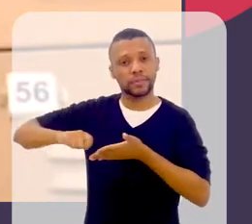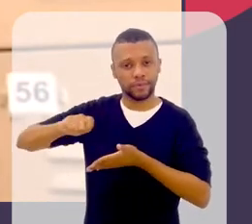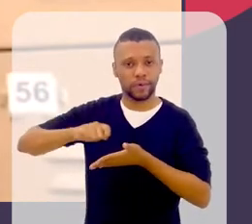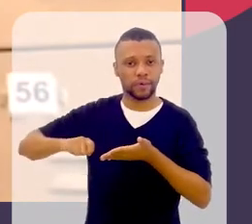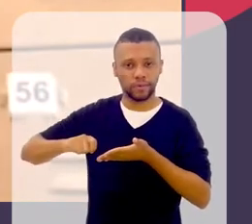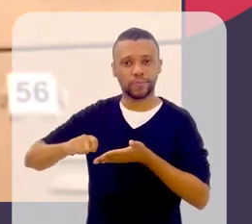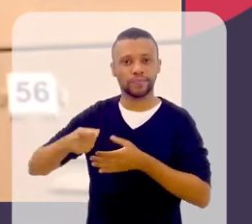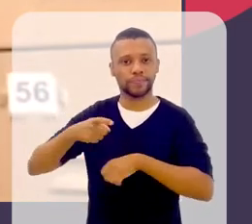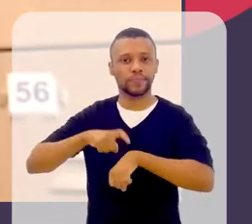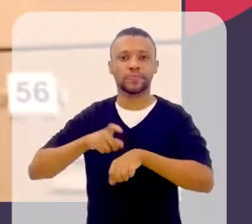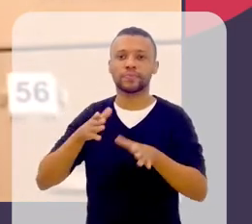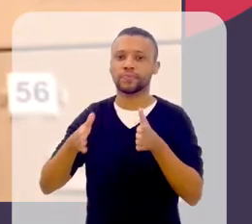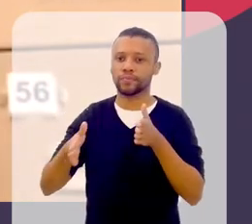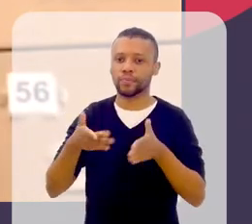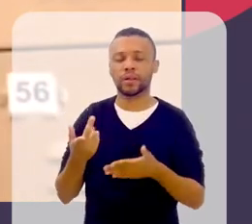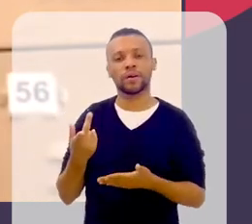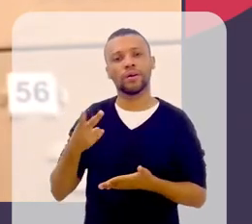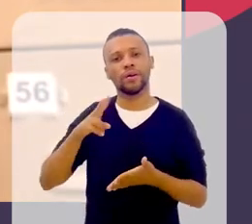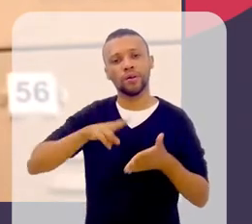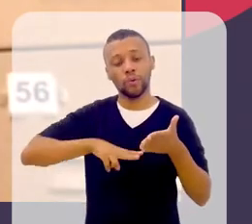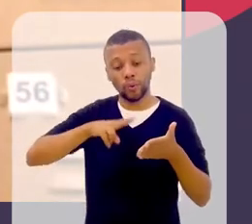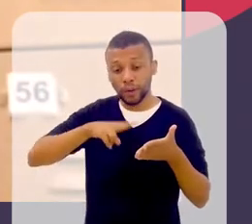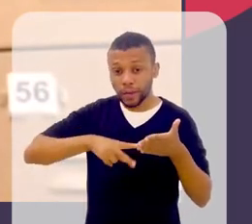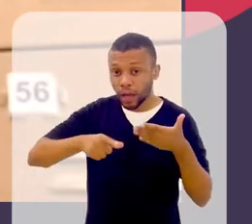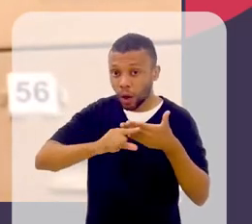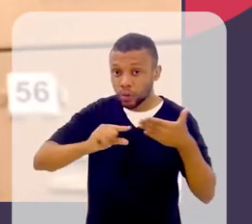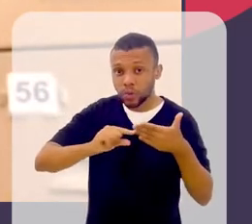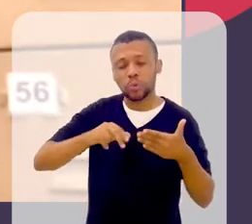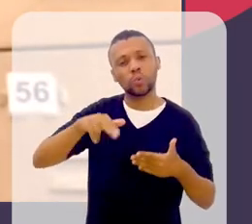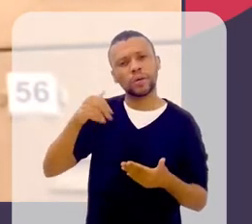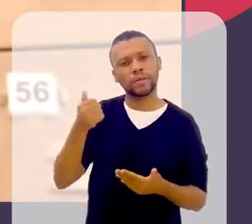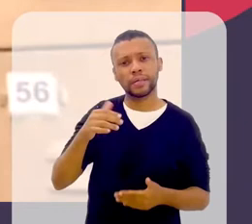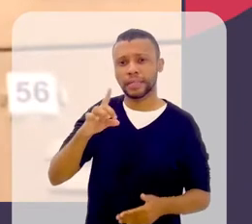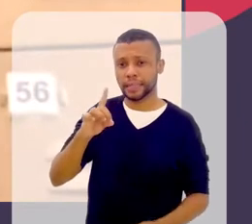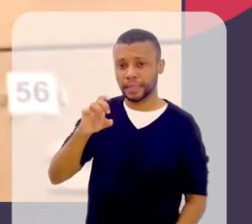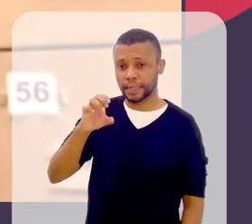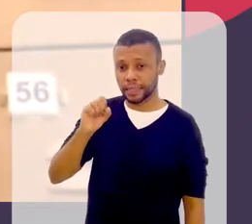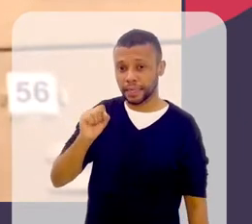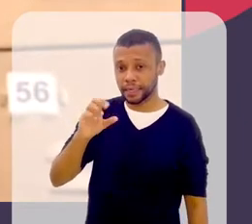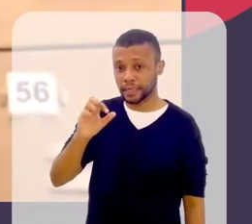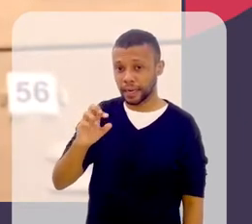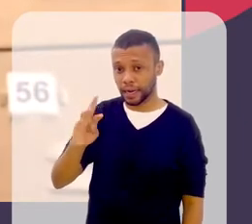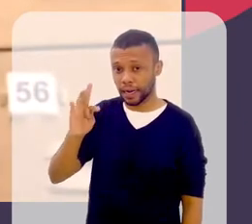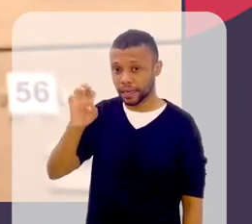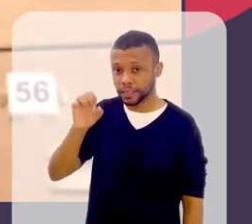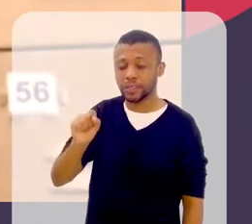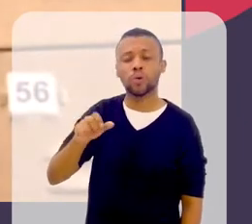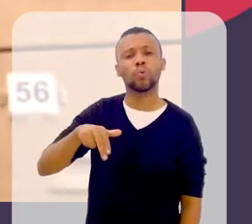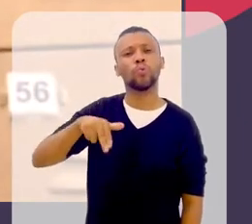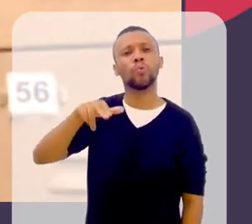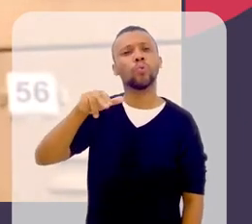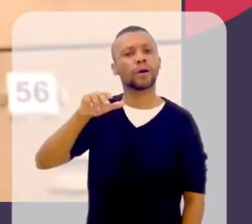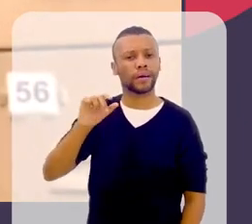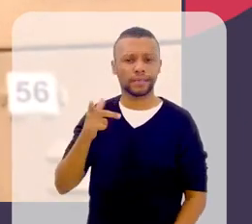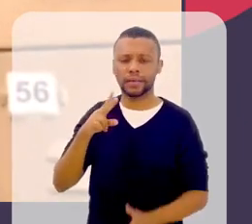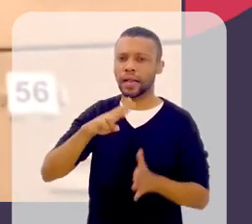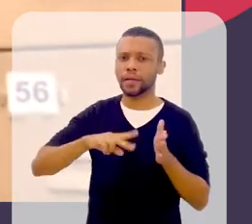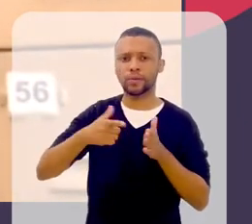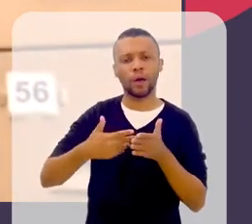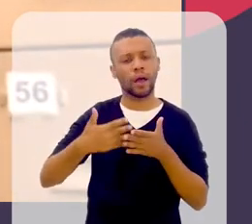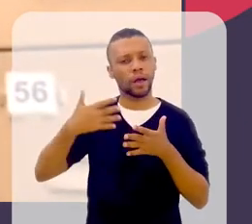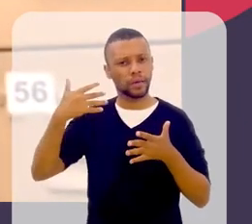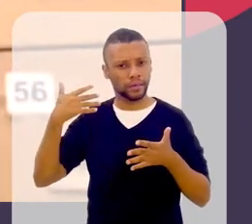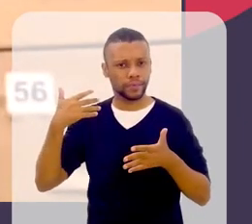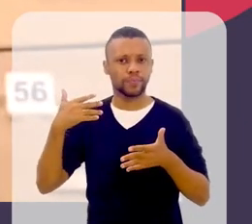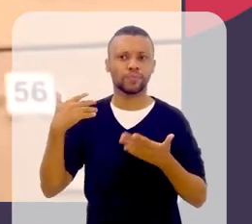XVII. Então, eu li gente que eu nunca tinha lido, eu li Descartes, eu nunca tinha lido, porque é minha área da